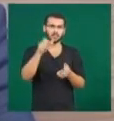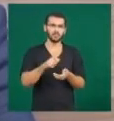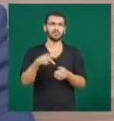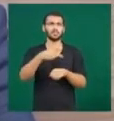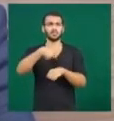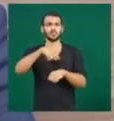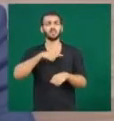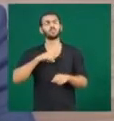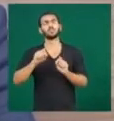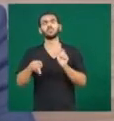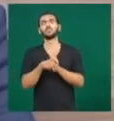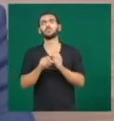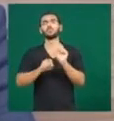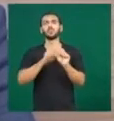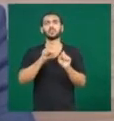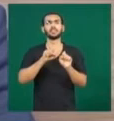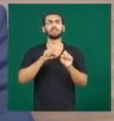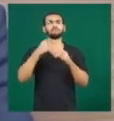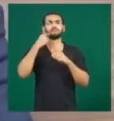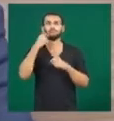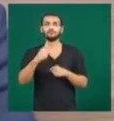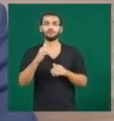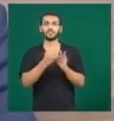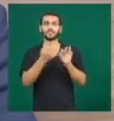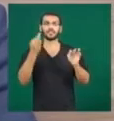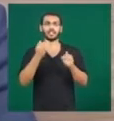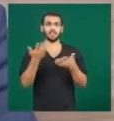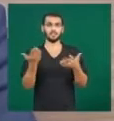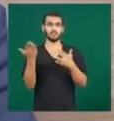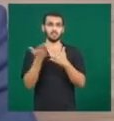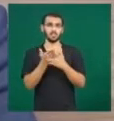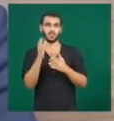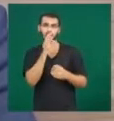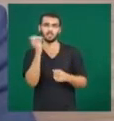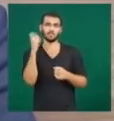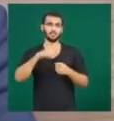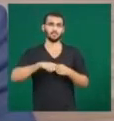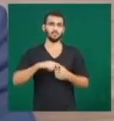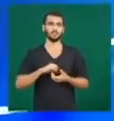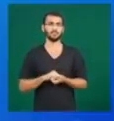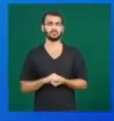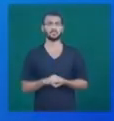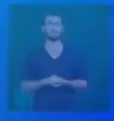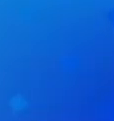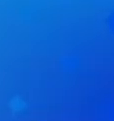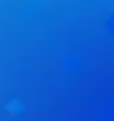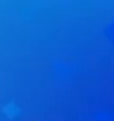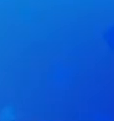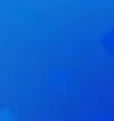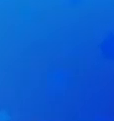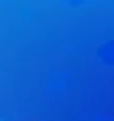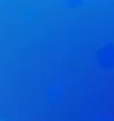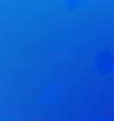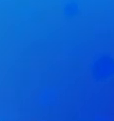da 10ª edição da Semana de Física da UFA. O TV Notícias faz um rápido intervalo e volta já.